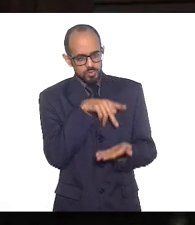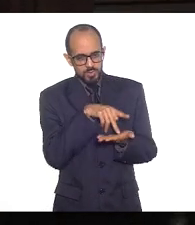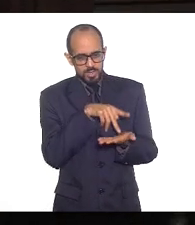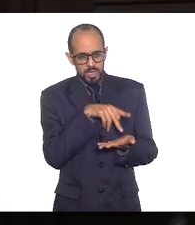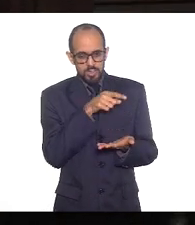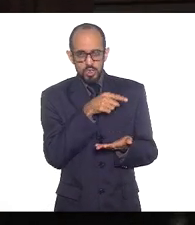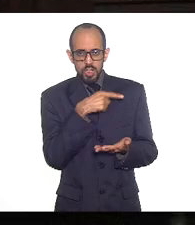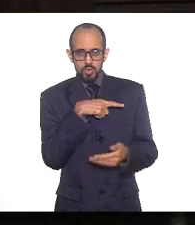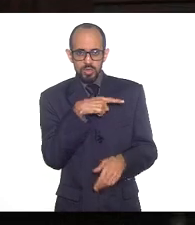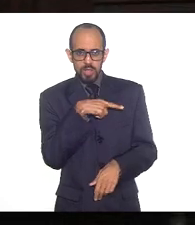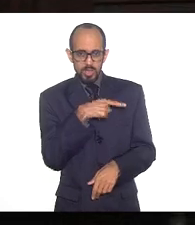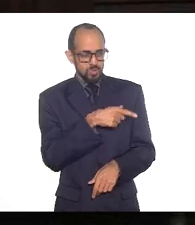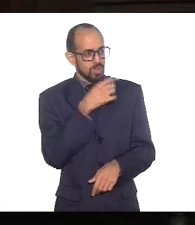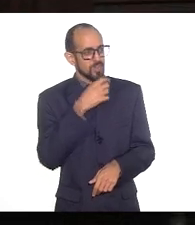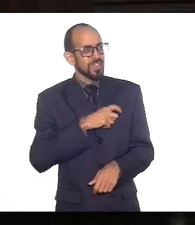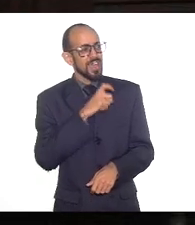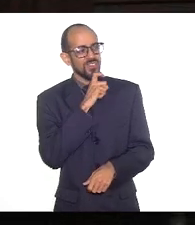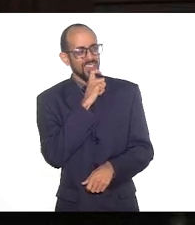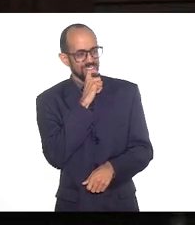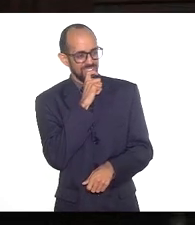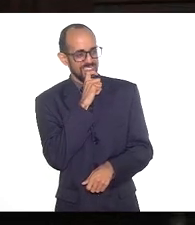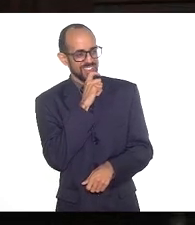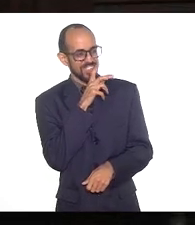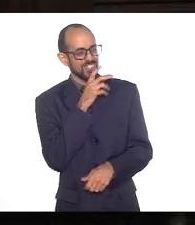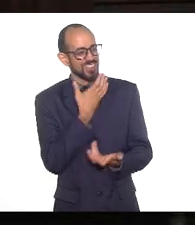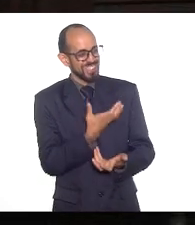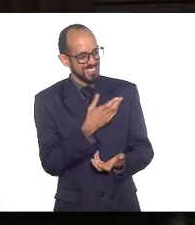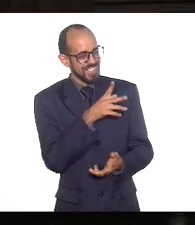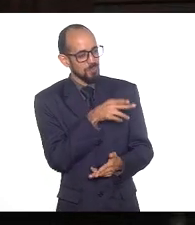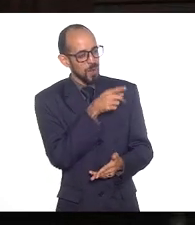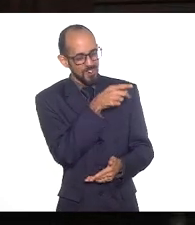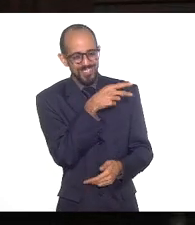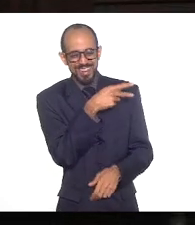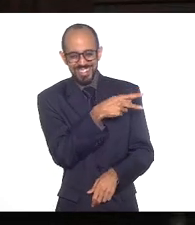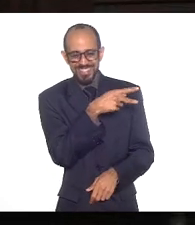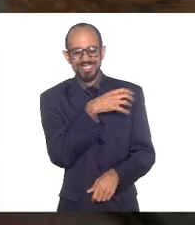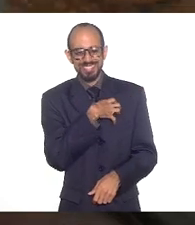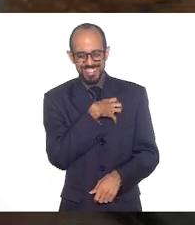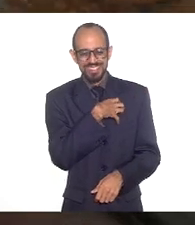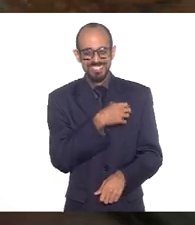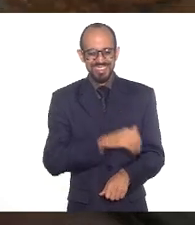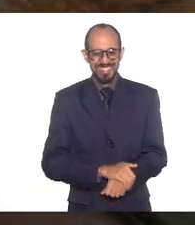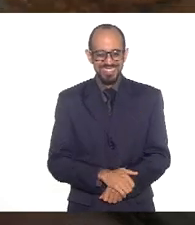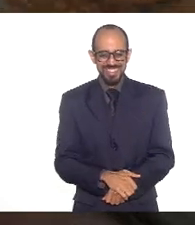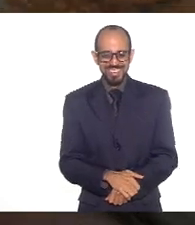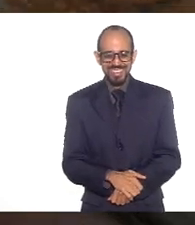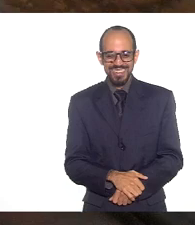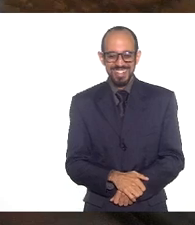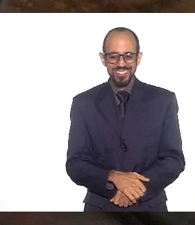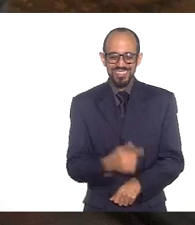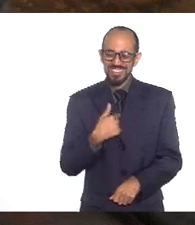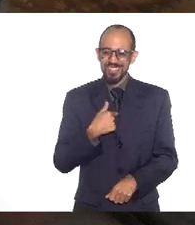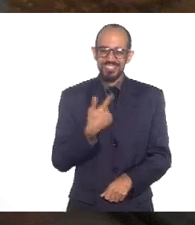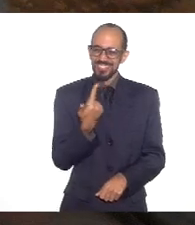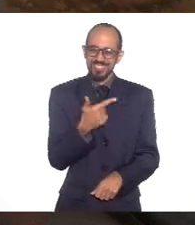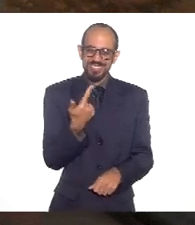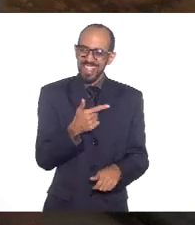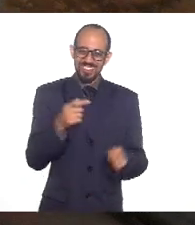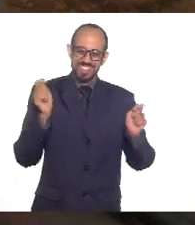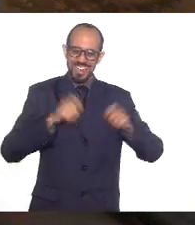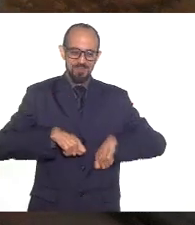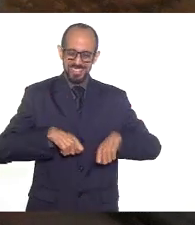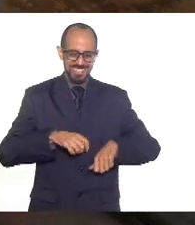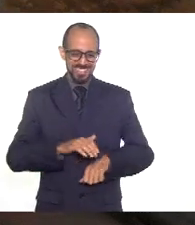considero ele eu tenho inveja eu gostaria de ser igual a ele eu gostaria de ser igual a ele e mas eu não tenho esse livro de